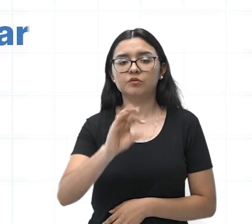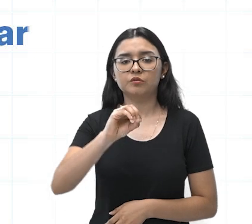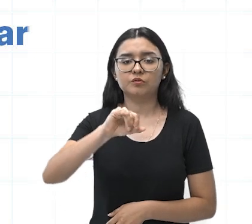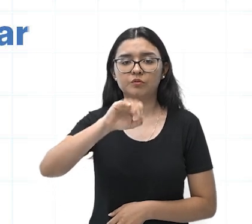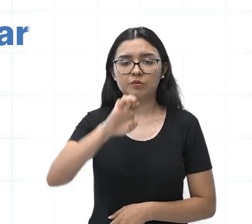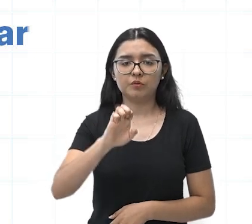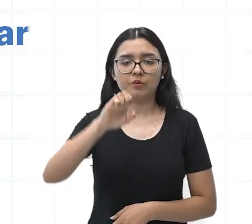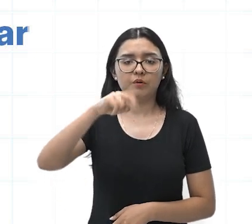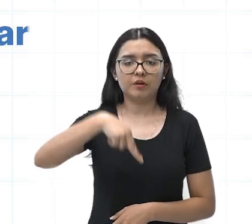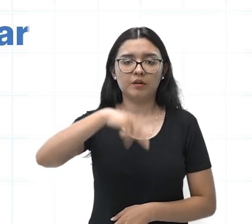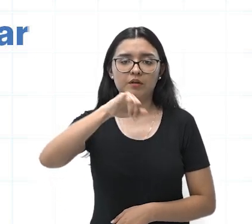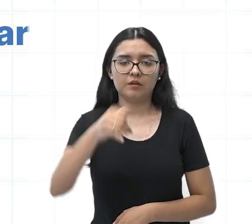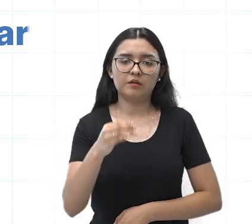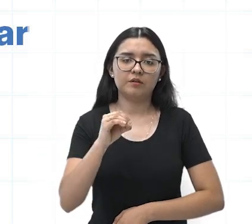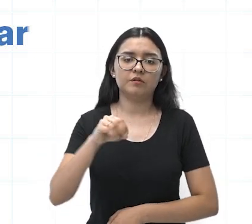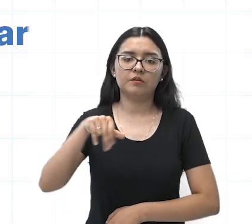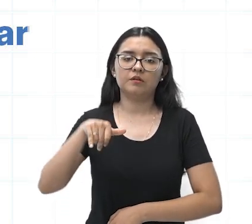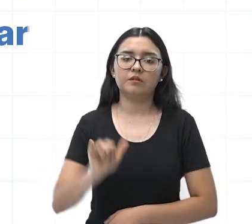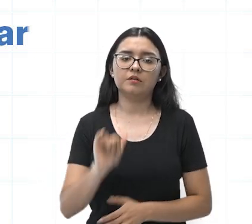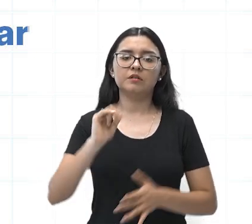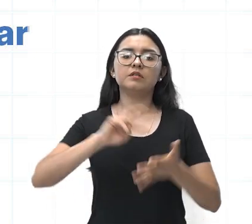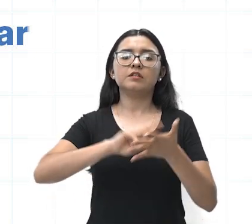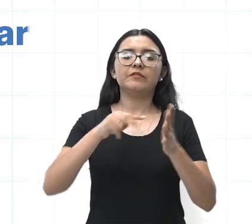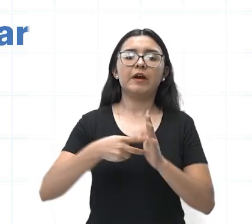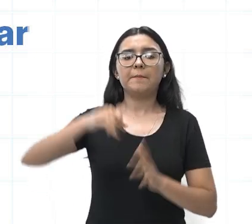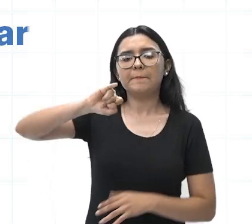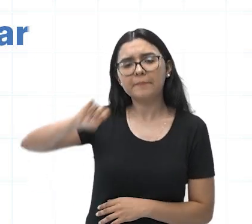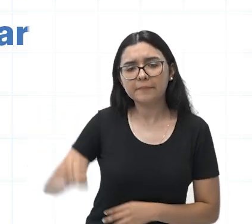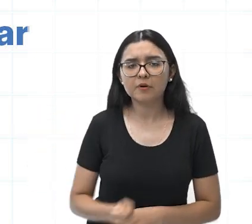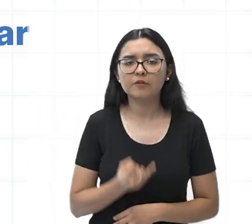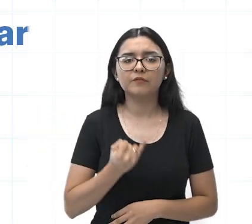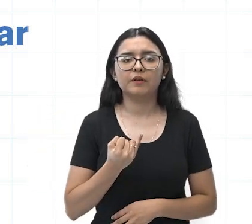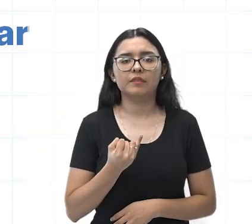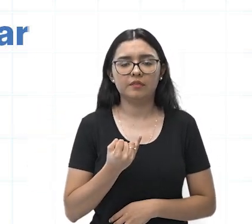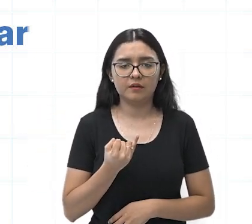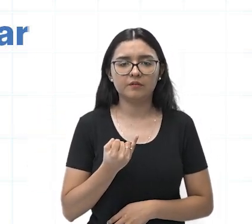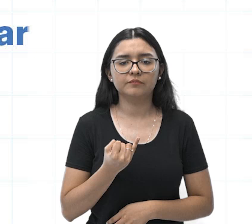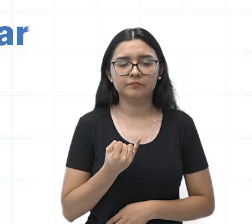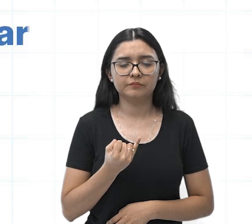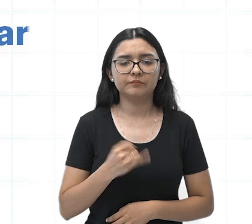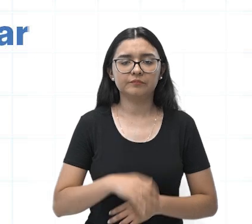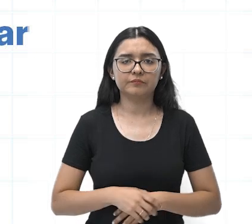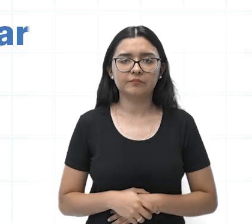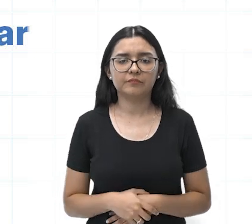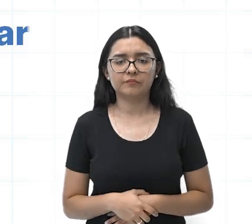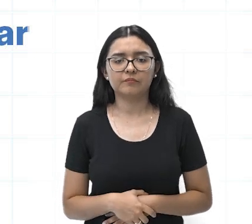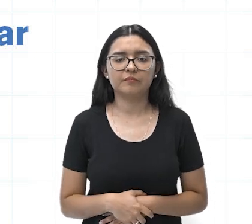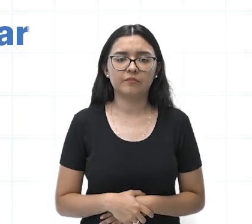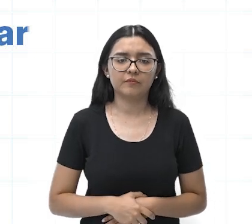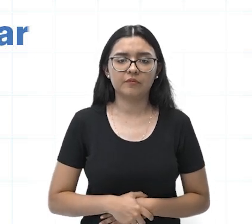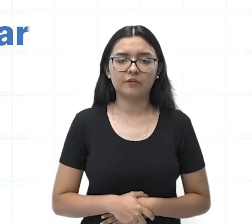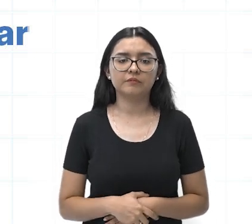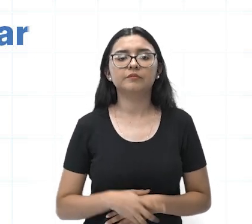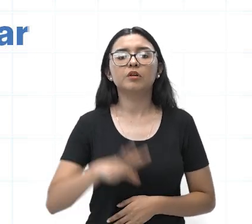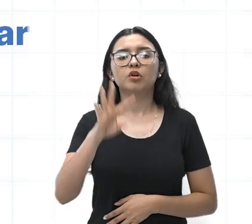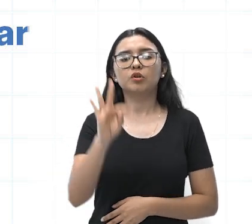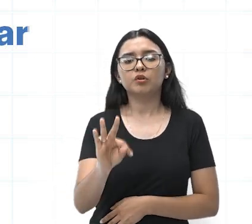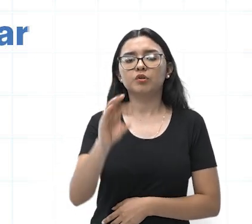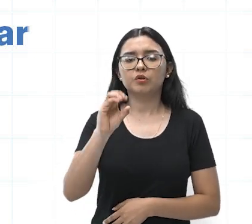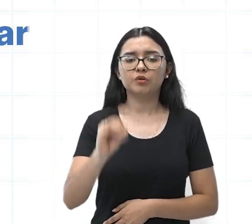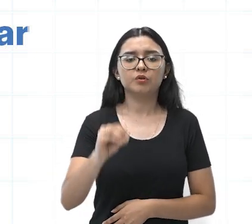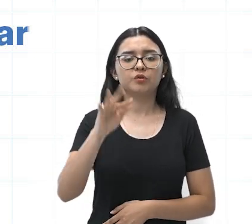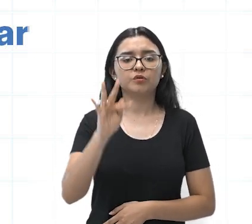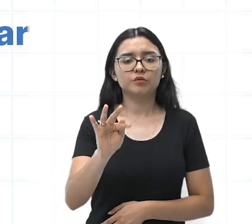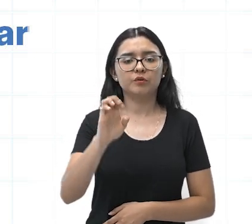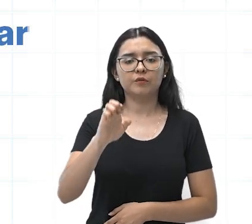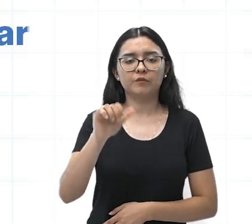To enjoy é desfrutar, aproveitar, tá? To enjoy. Aí